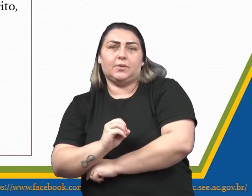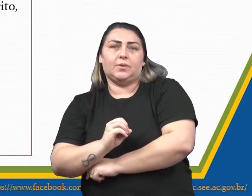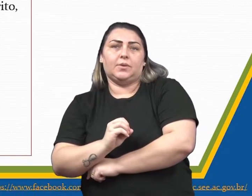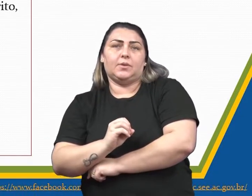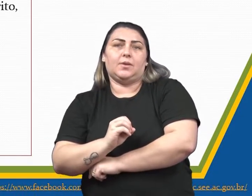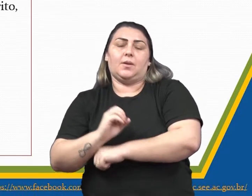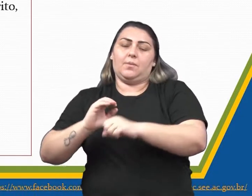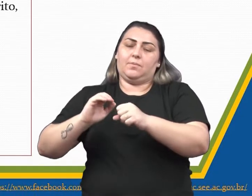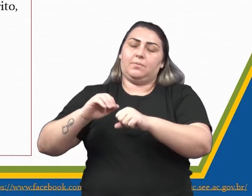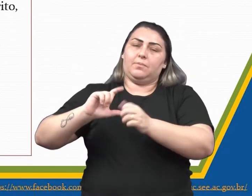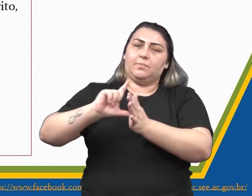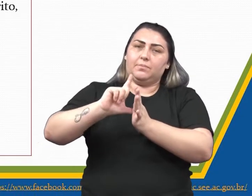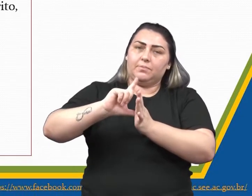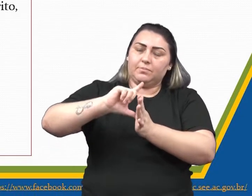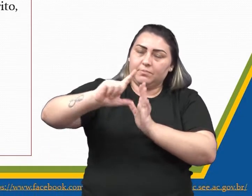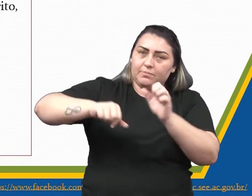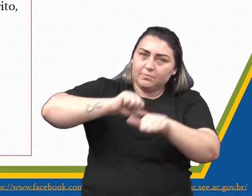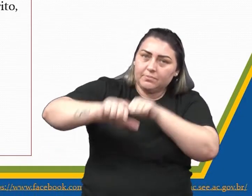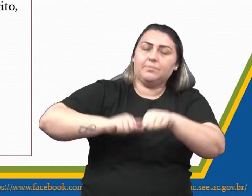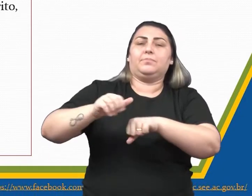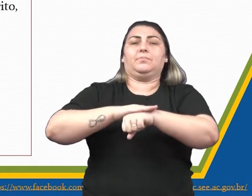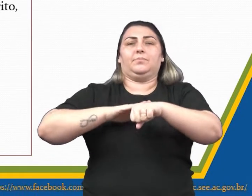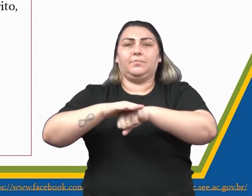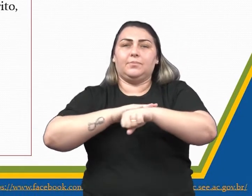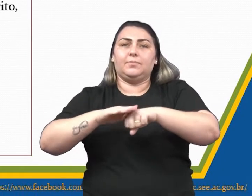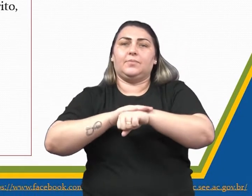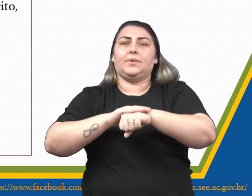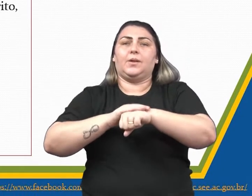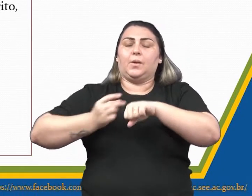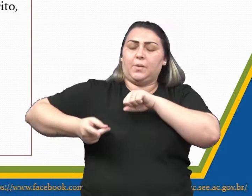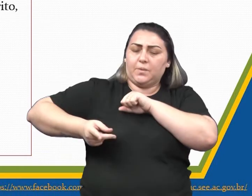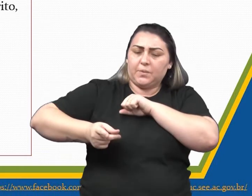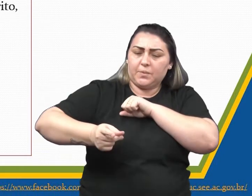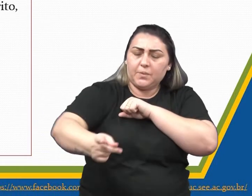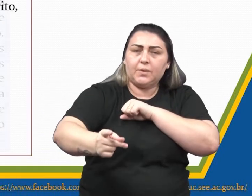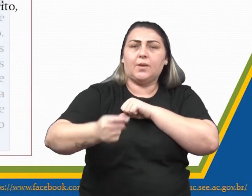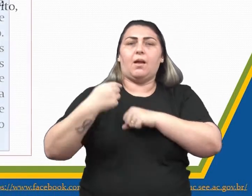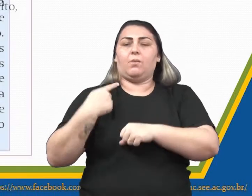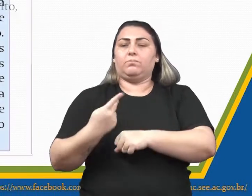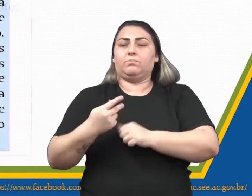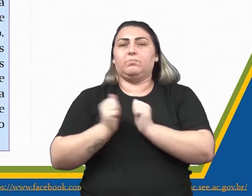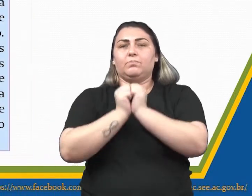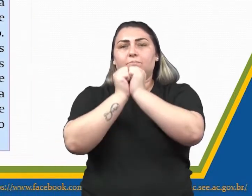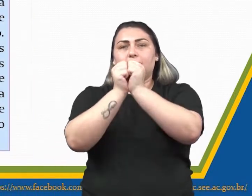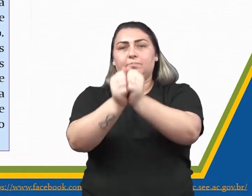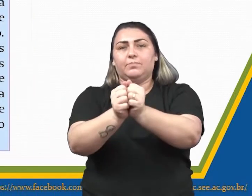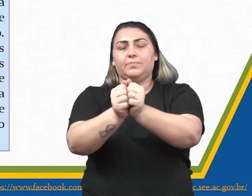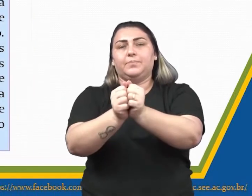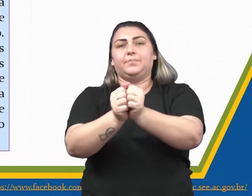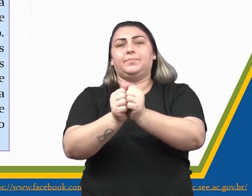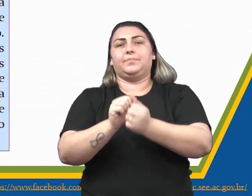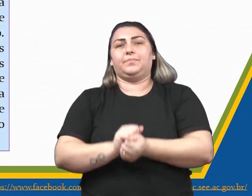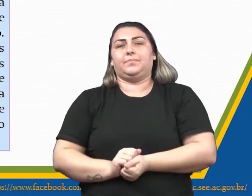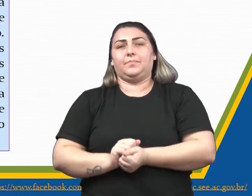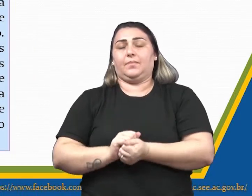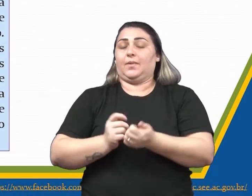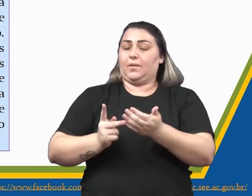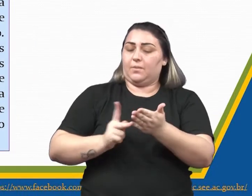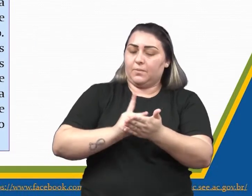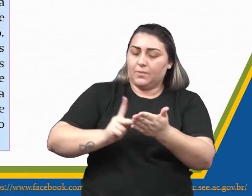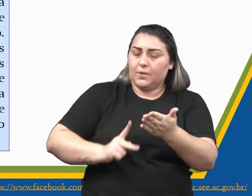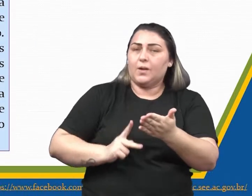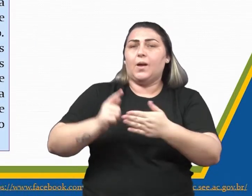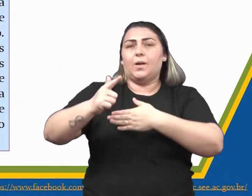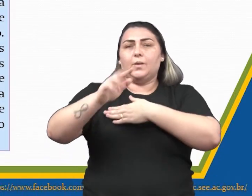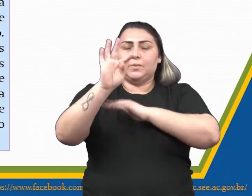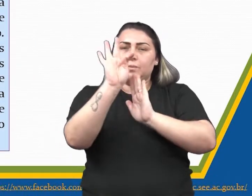assunto, uma eternidade, eu e você, caminha junto. Esses poemas geralmente são textos